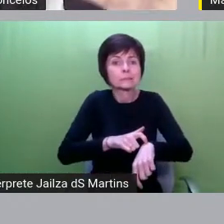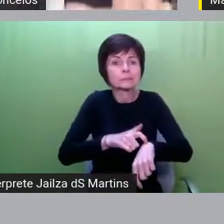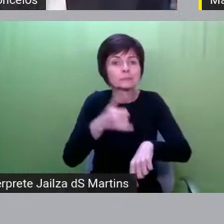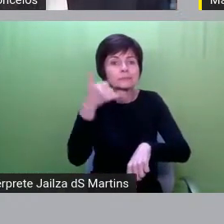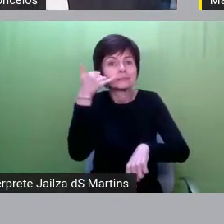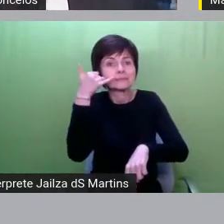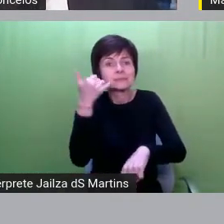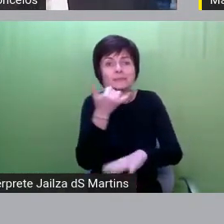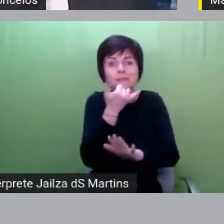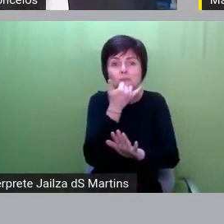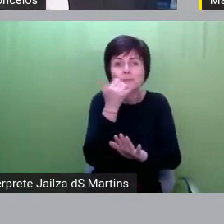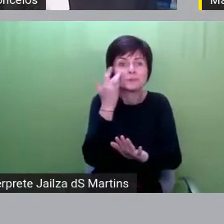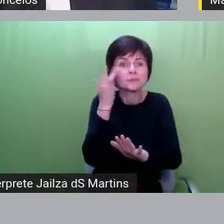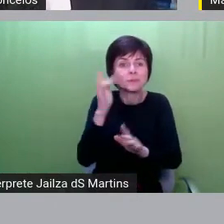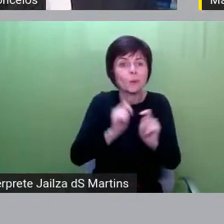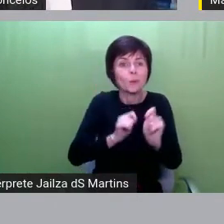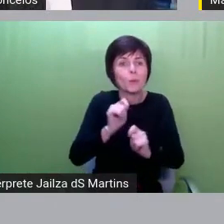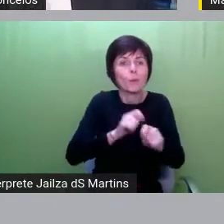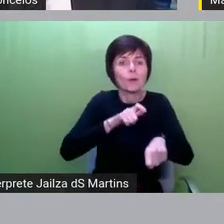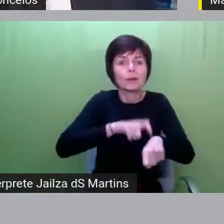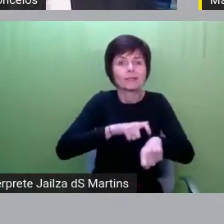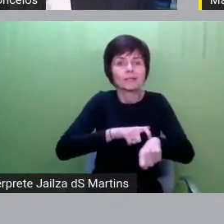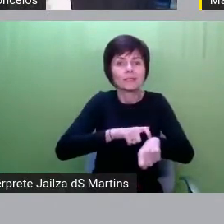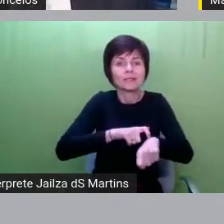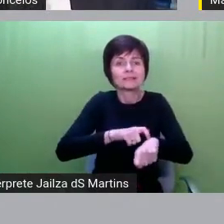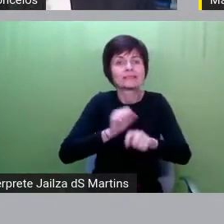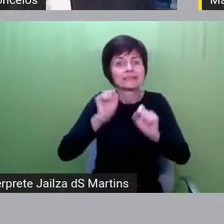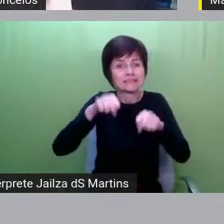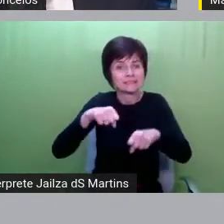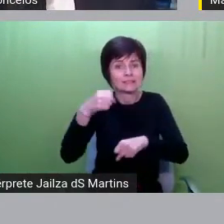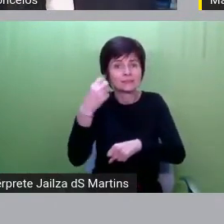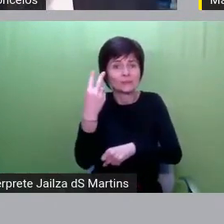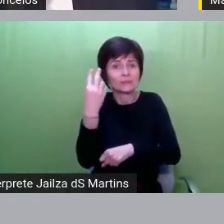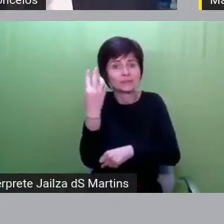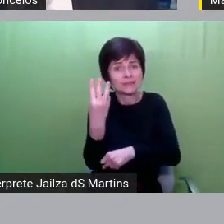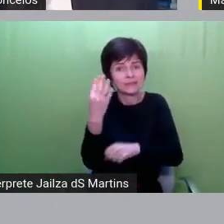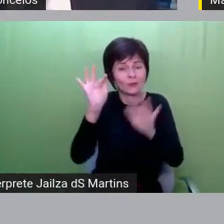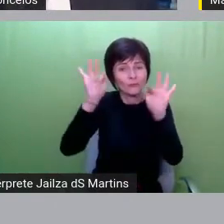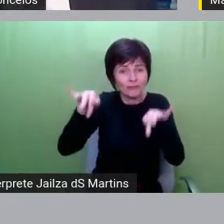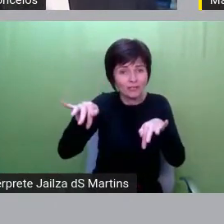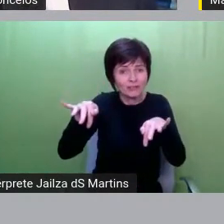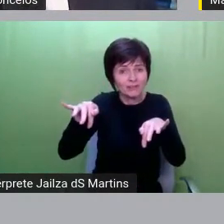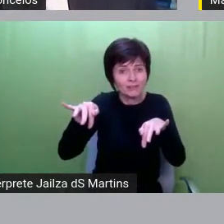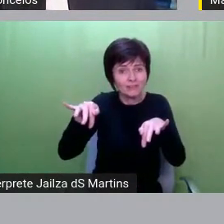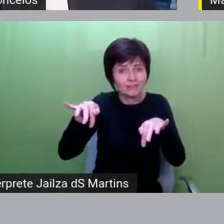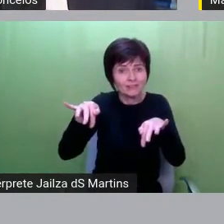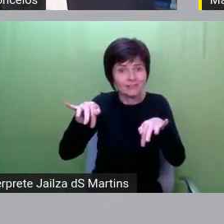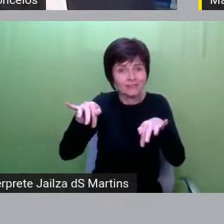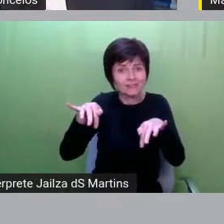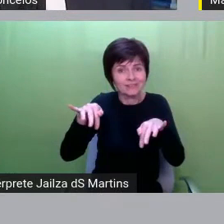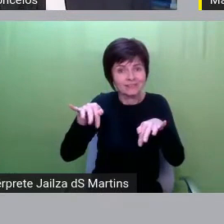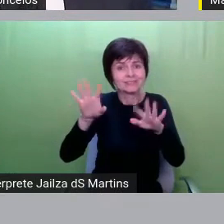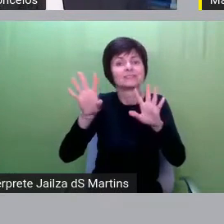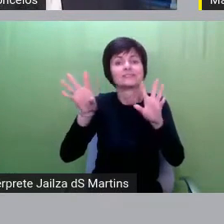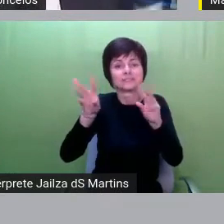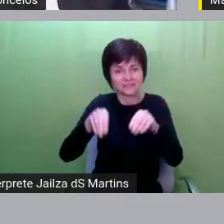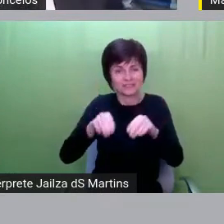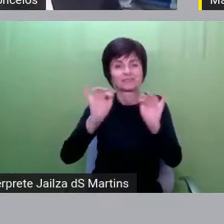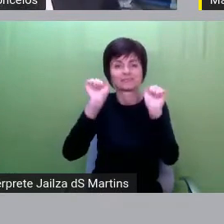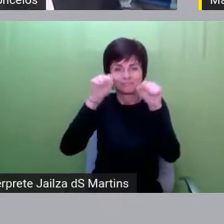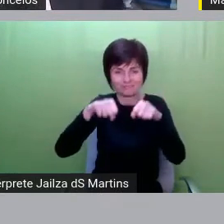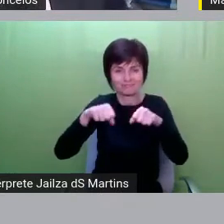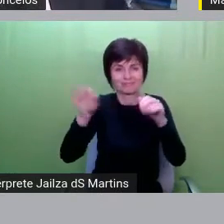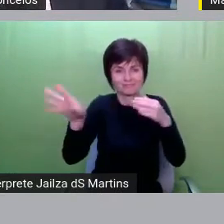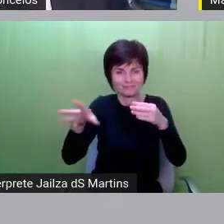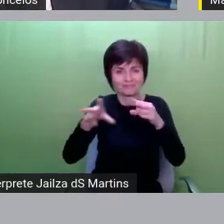pelo amor de Deus, eu já passei do tempo, faz uma assim, ou 2 minutos, 3, é para acabar? Está na hora? Tá, então